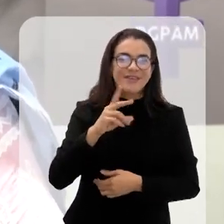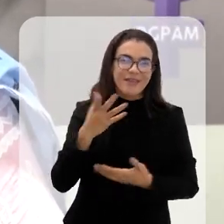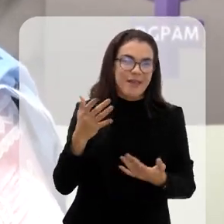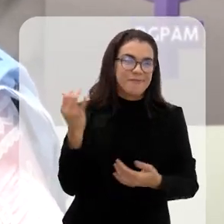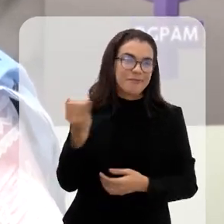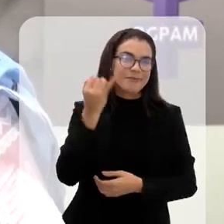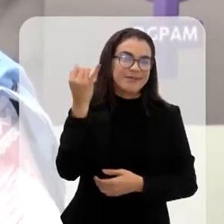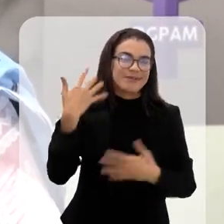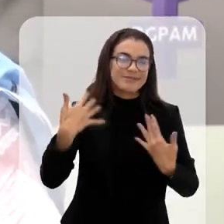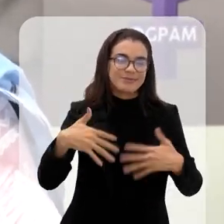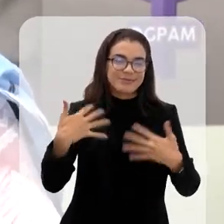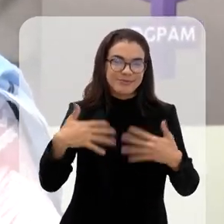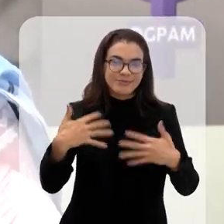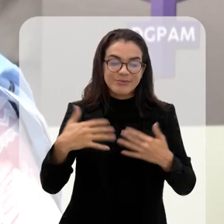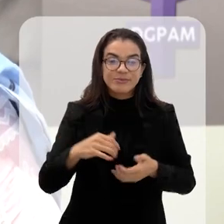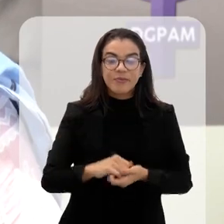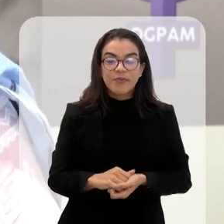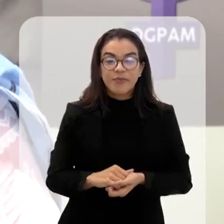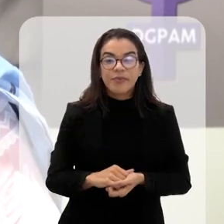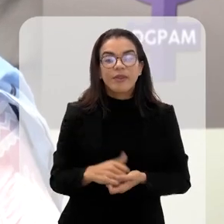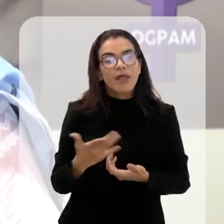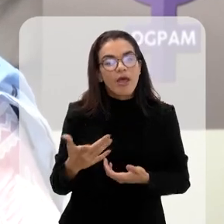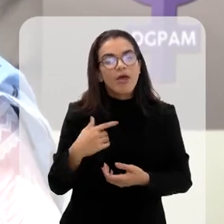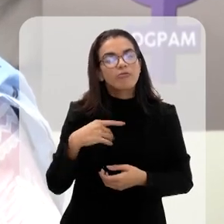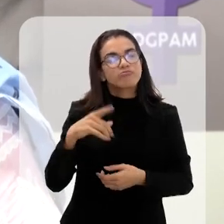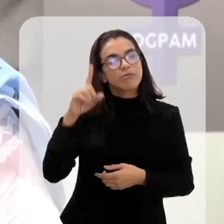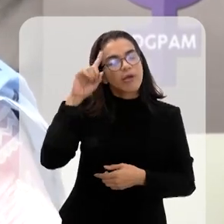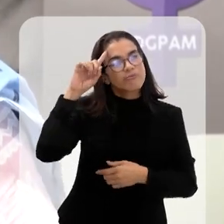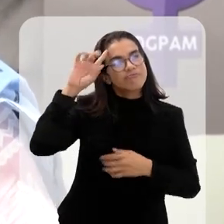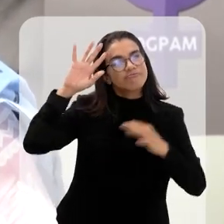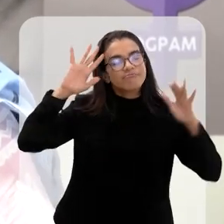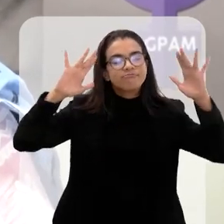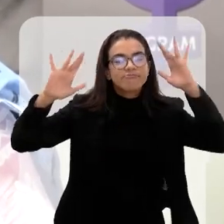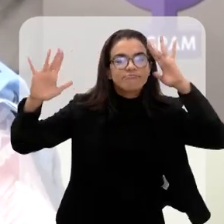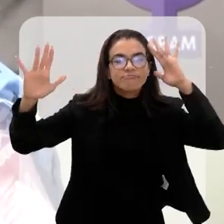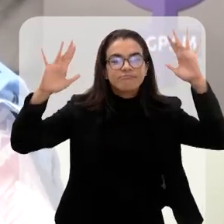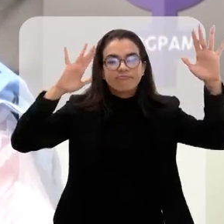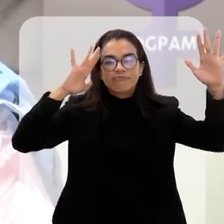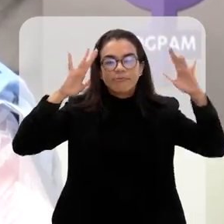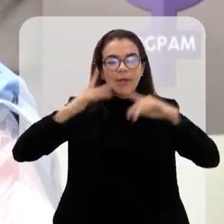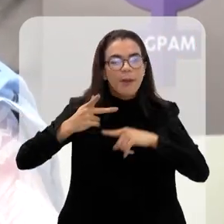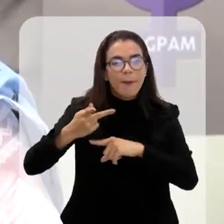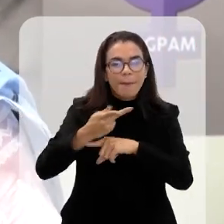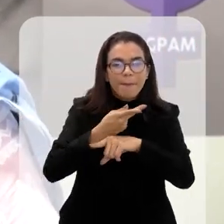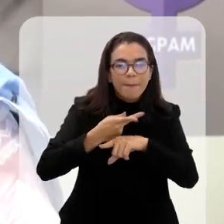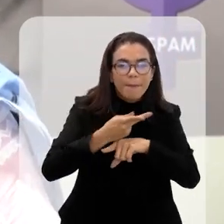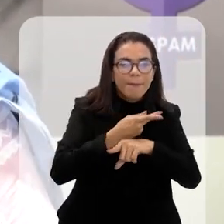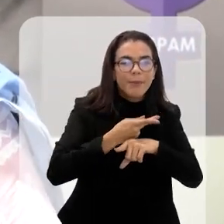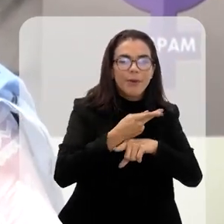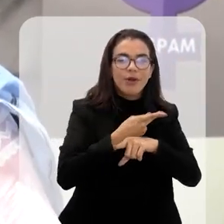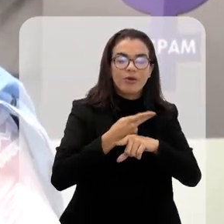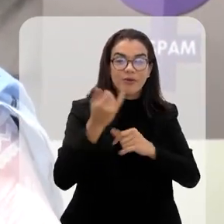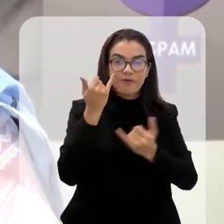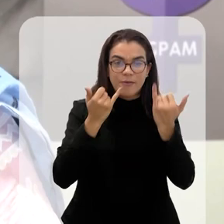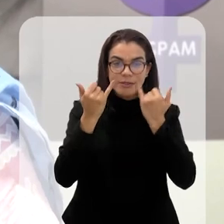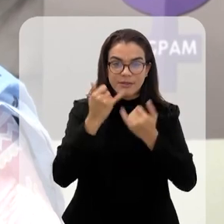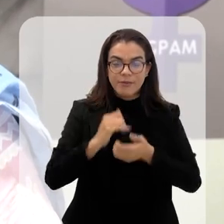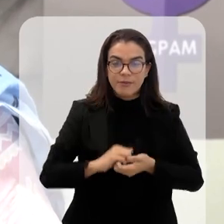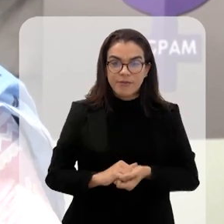data nascer, a importância disso, eu acho que são momentos que nos levam também a pensar e a buscar